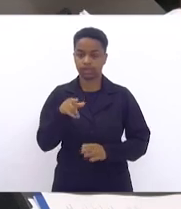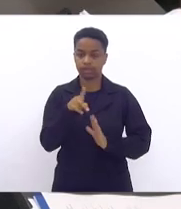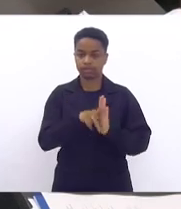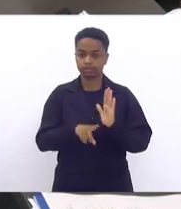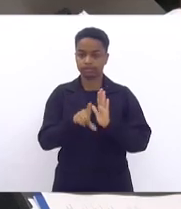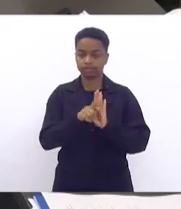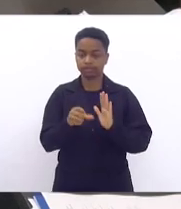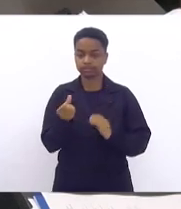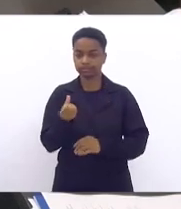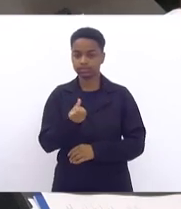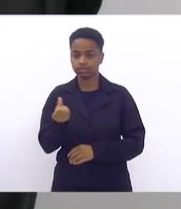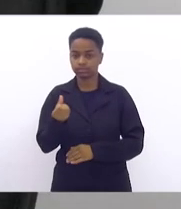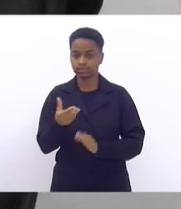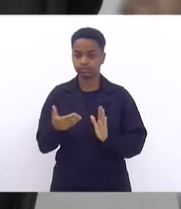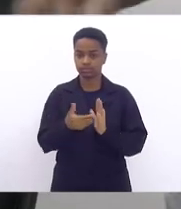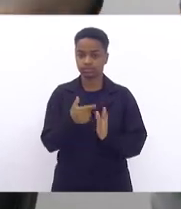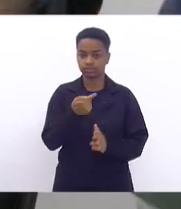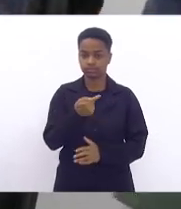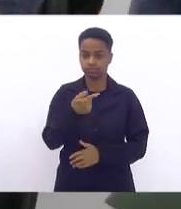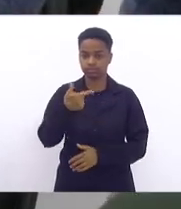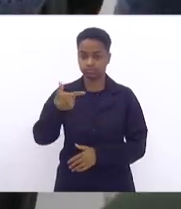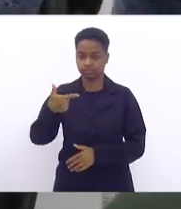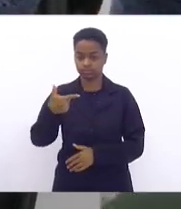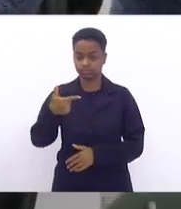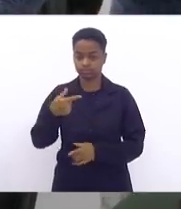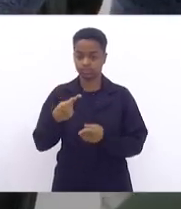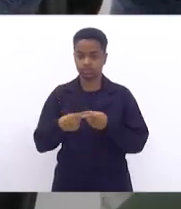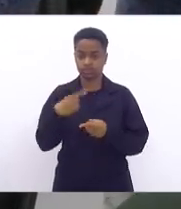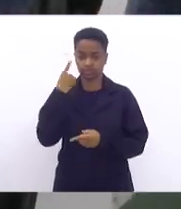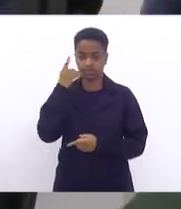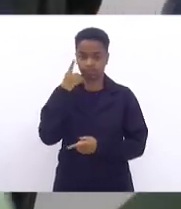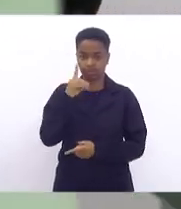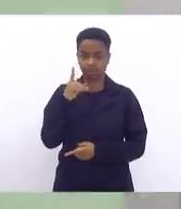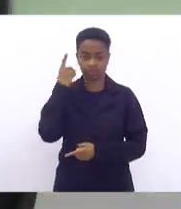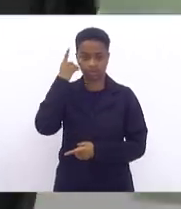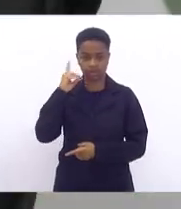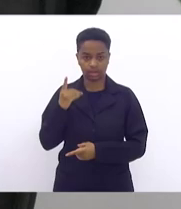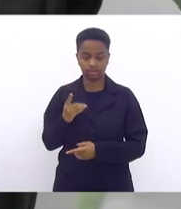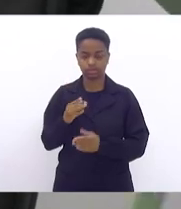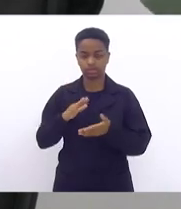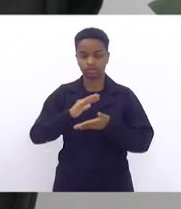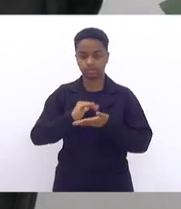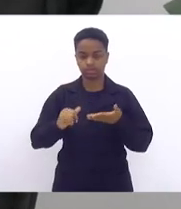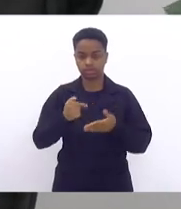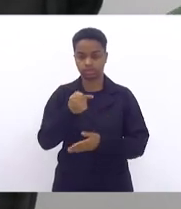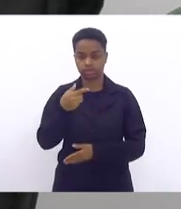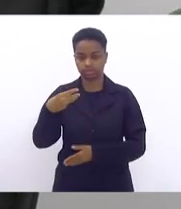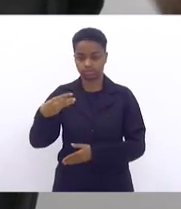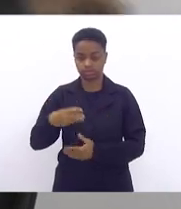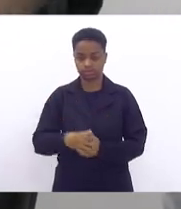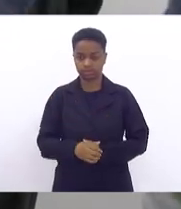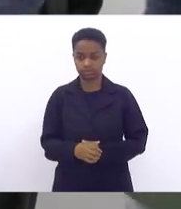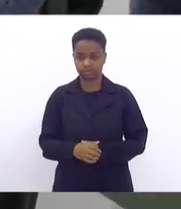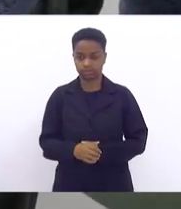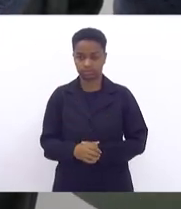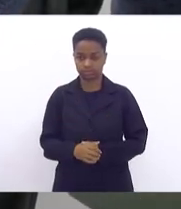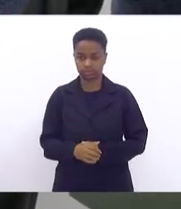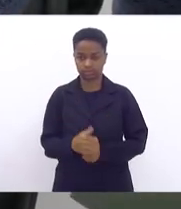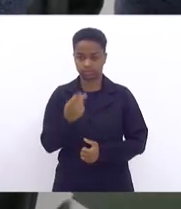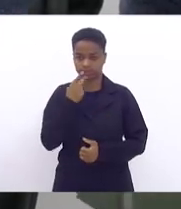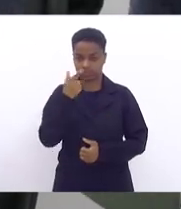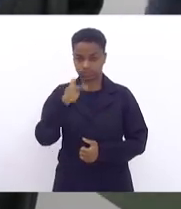do 66 ao 72, porque a deputada Dani Balbi retirou de pauta o 73. Então,